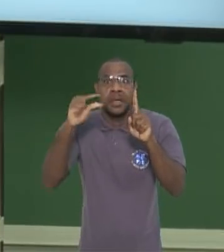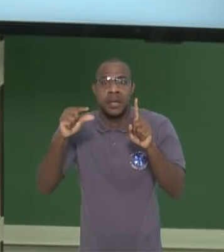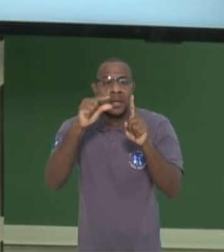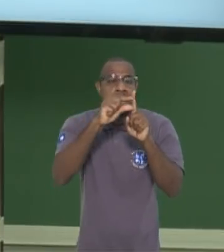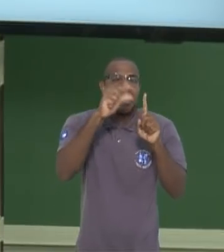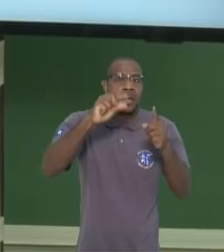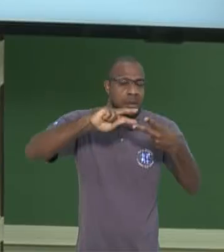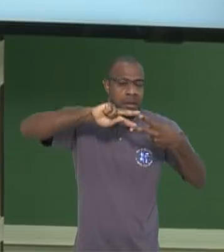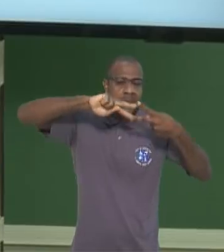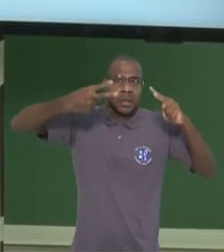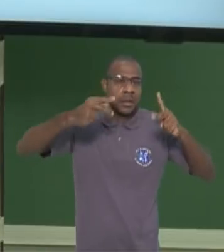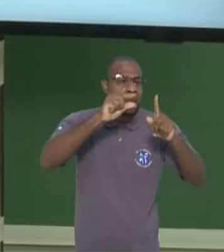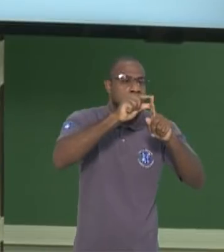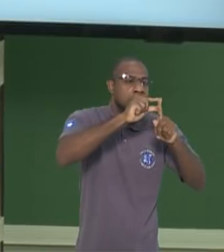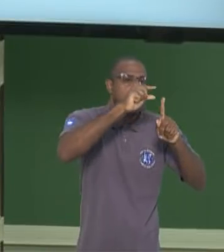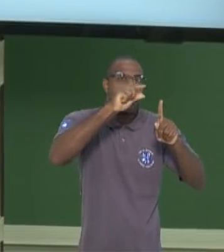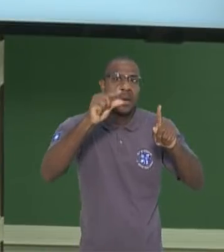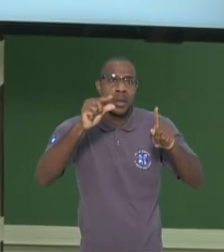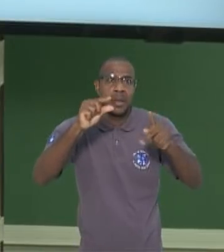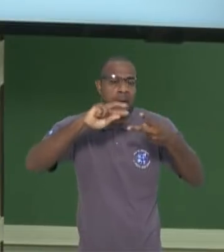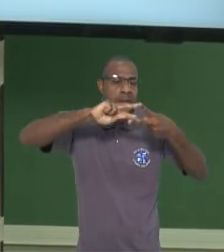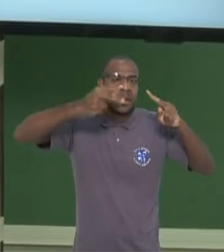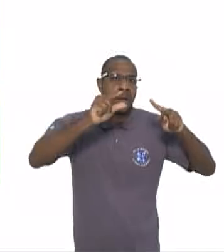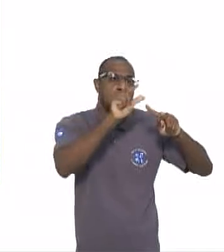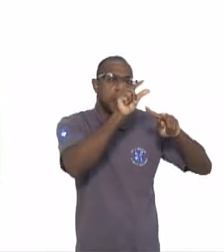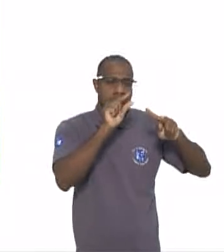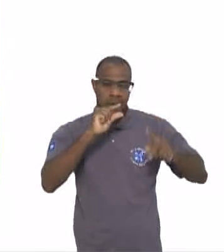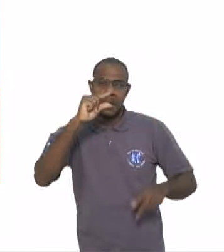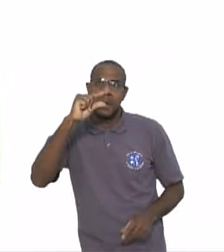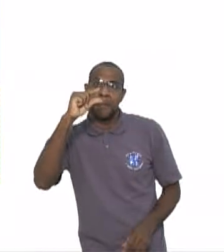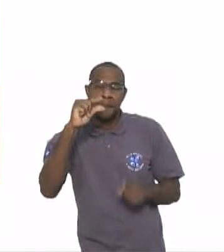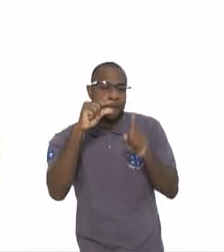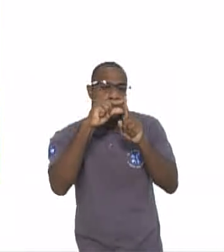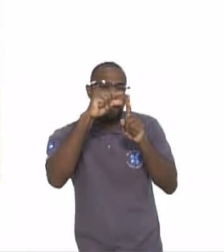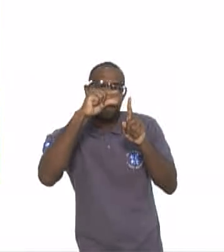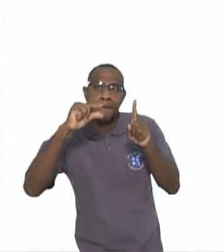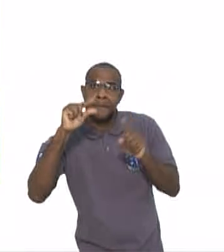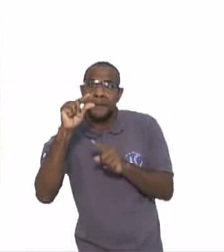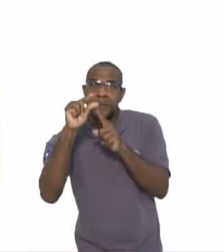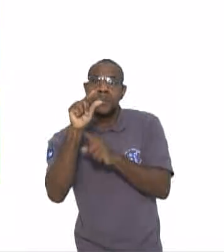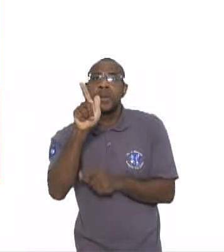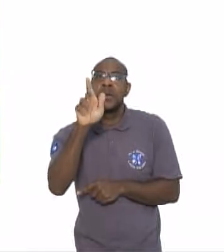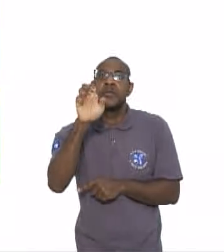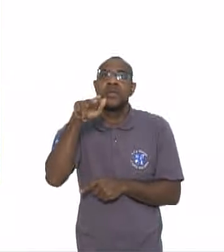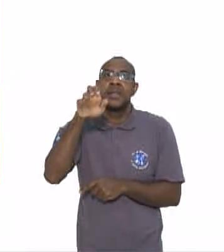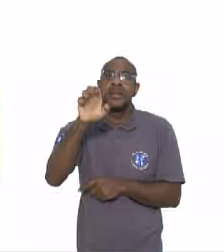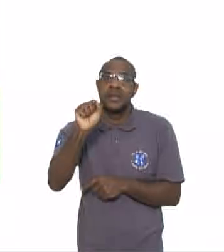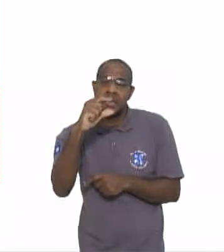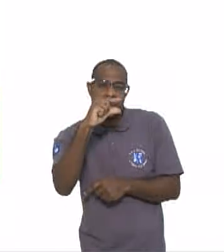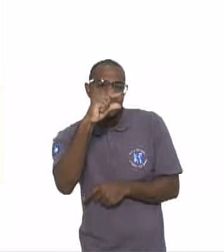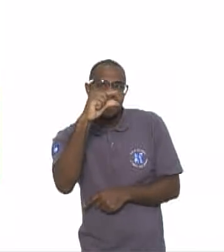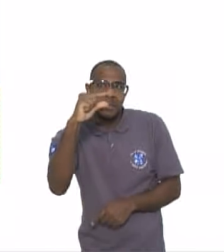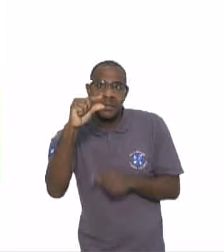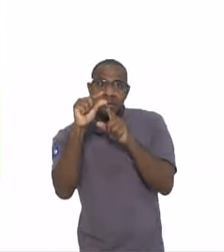do DNA, né? Como a gente está mostrando ali no caso da anemia falciforme, né? Vocês estão vendo ali que trocou uma